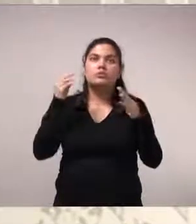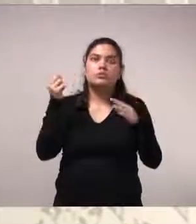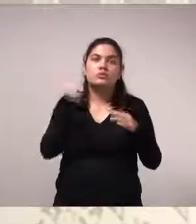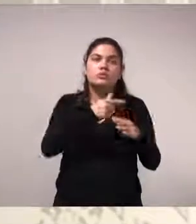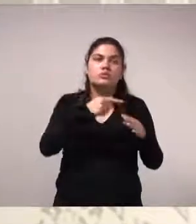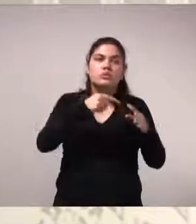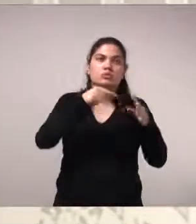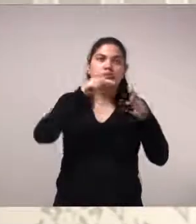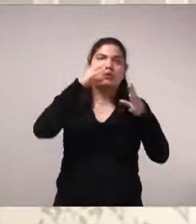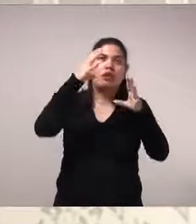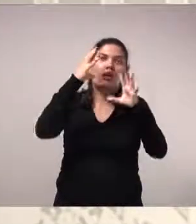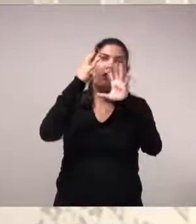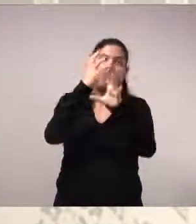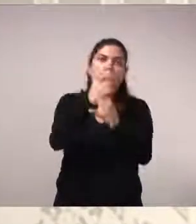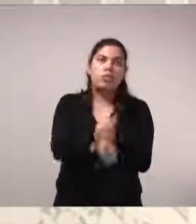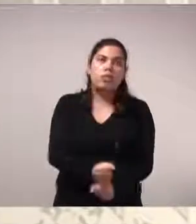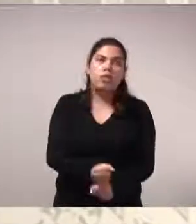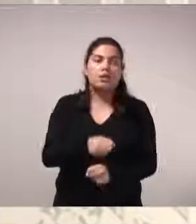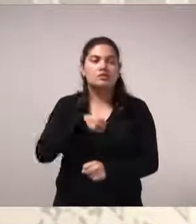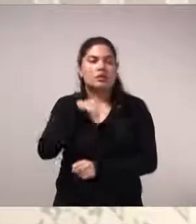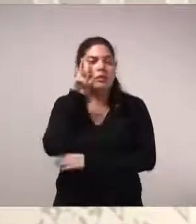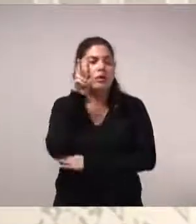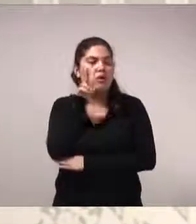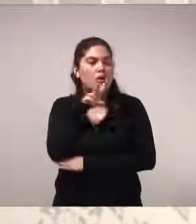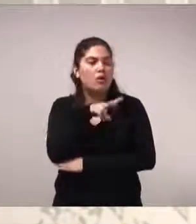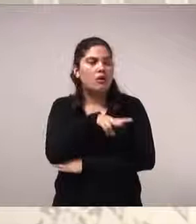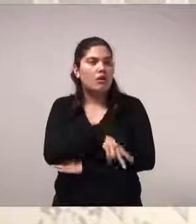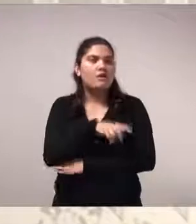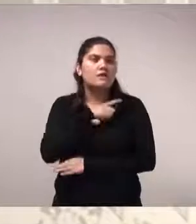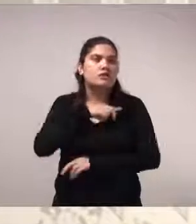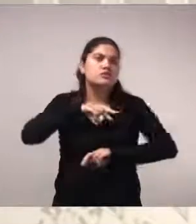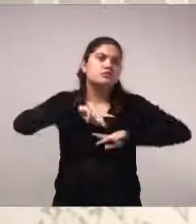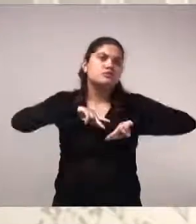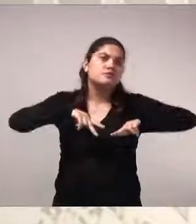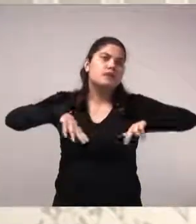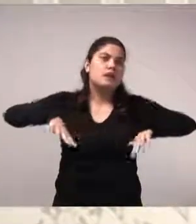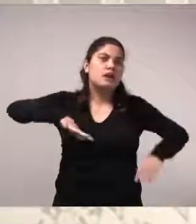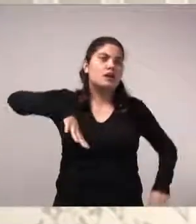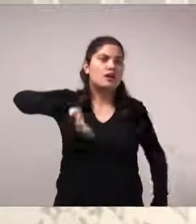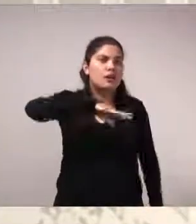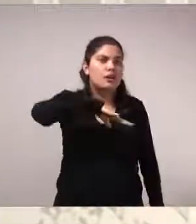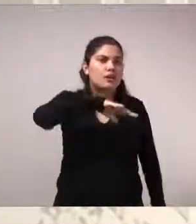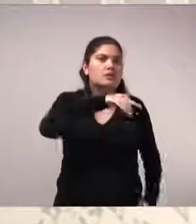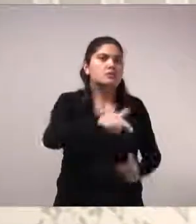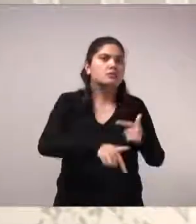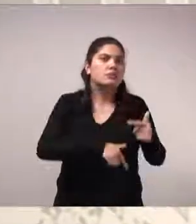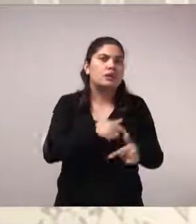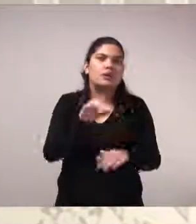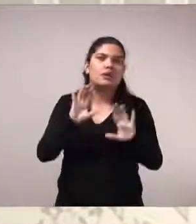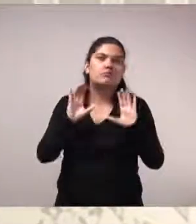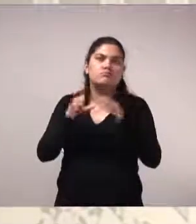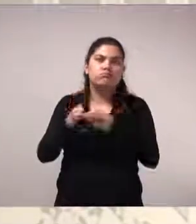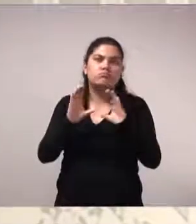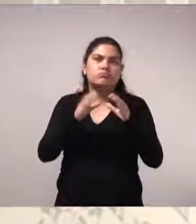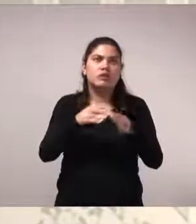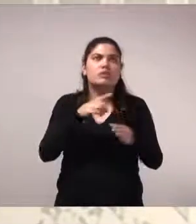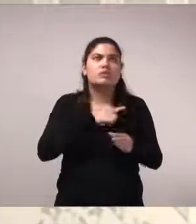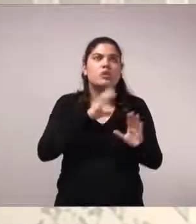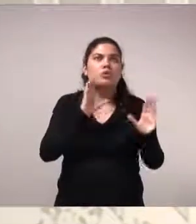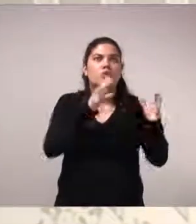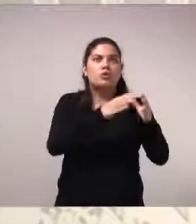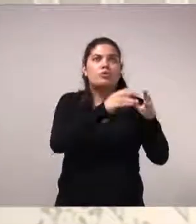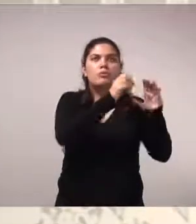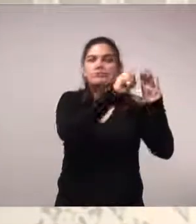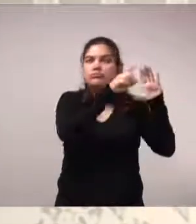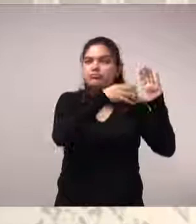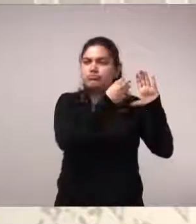São várias áreas. Quando eu olho esse gráfico, eu vejo várias áreas atuando de maneira conjunta. Tem o pessoal do ar-condicionado, o